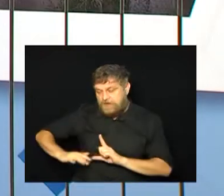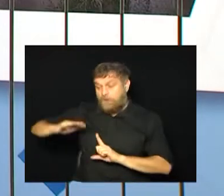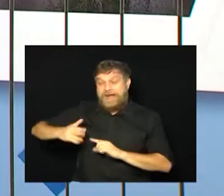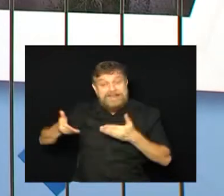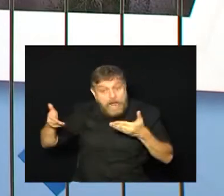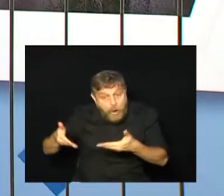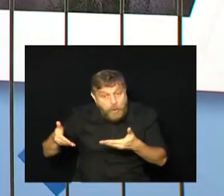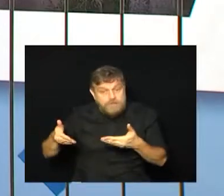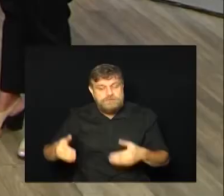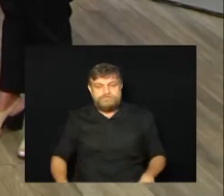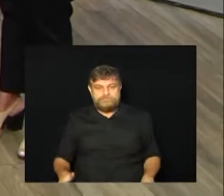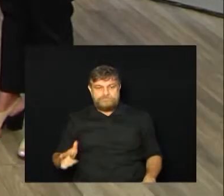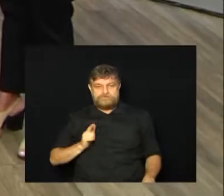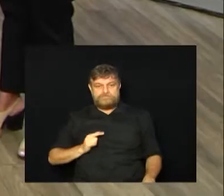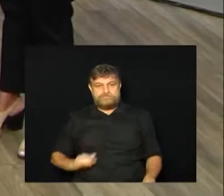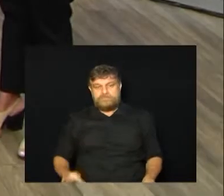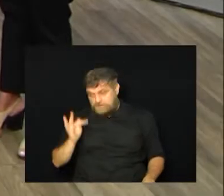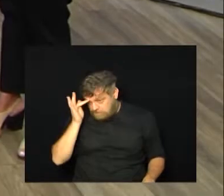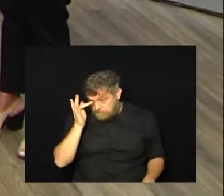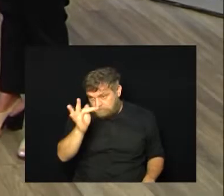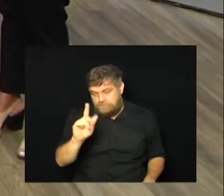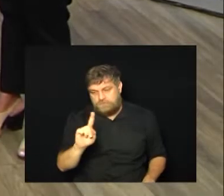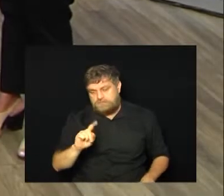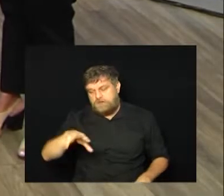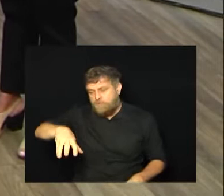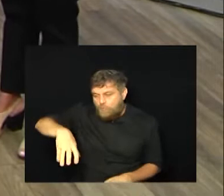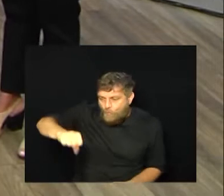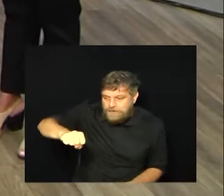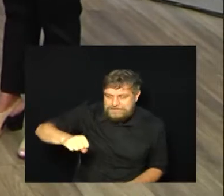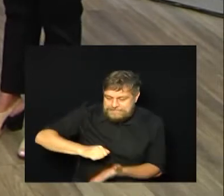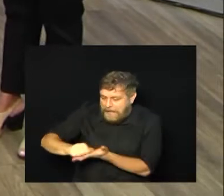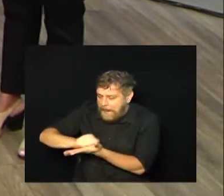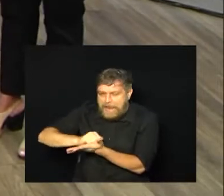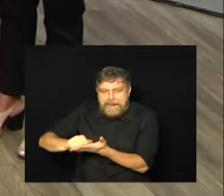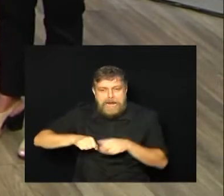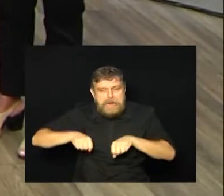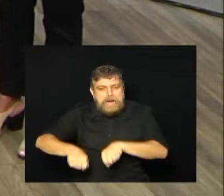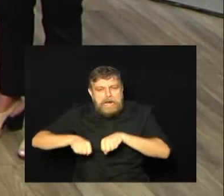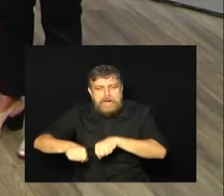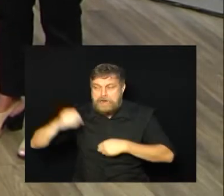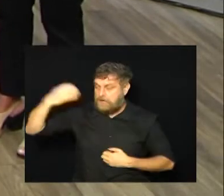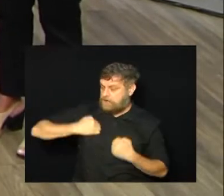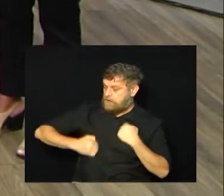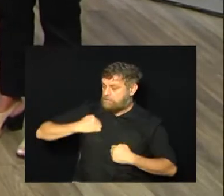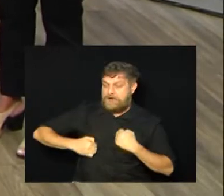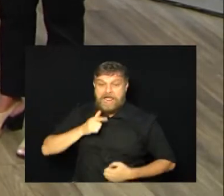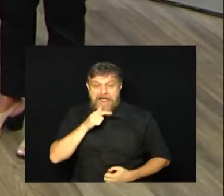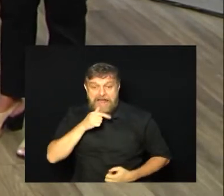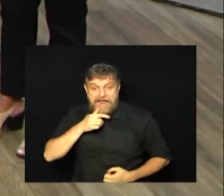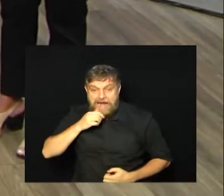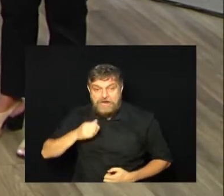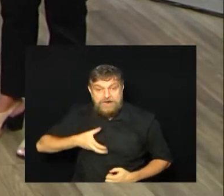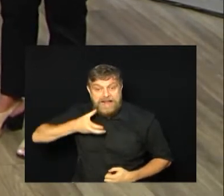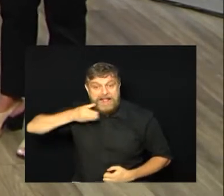hoje, hein? Faça hoje para não faltar água amanhã. A gente sabe que precisa lavar louça, lavar roupa, tomar banho, então já reserve a quantidade